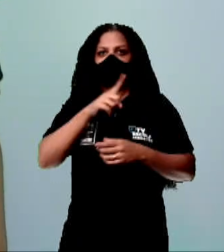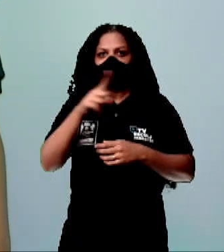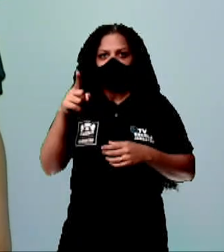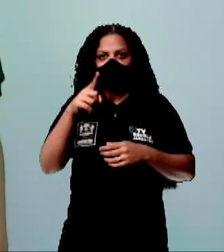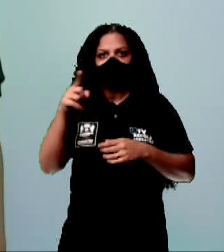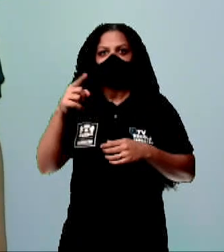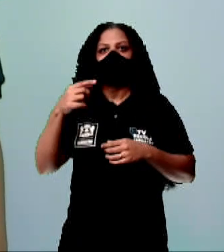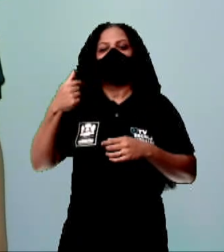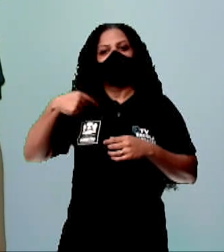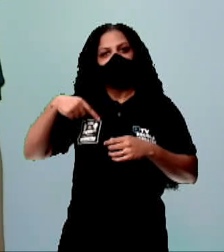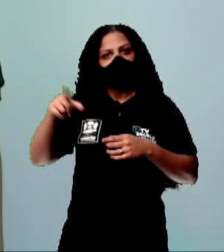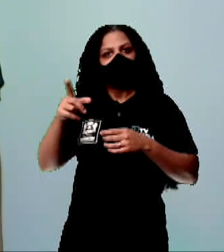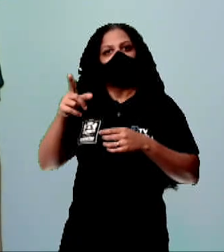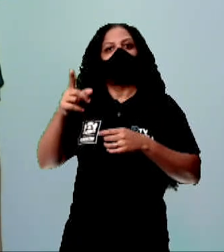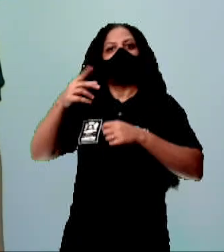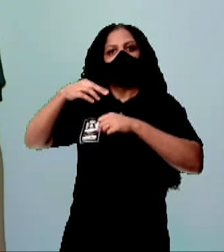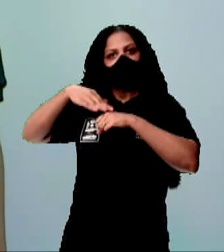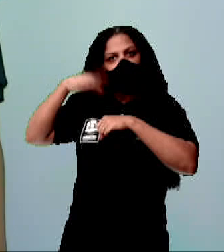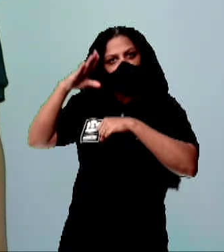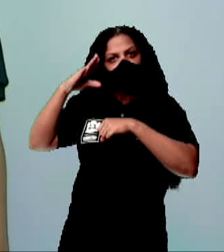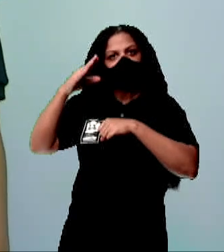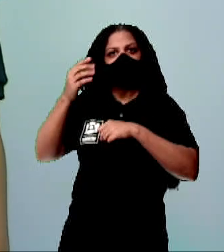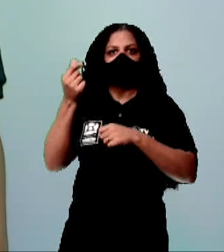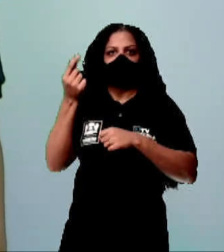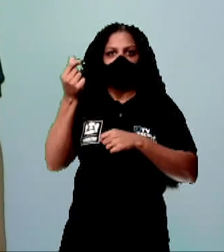valor será menor.